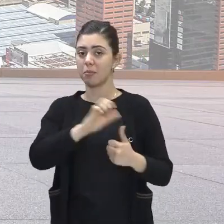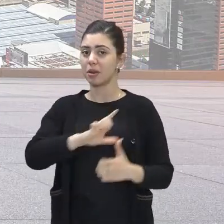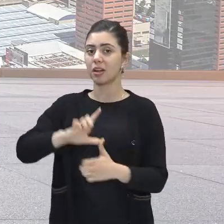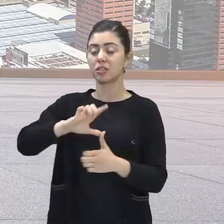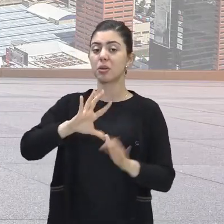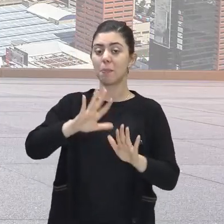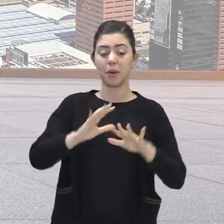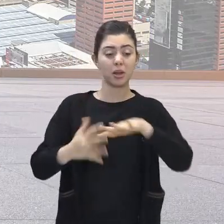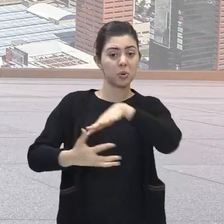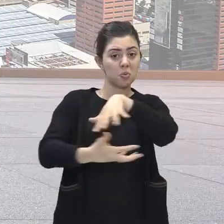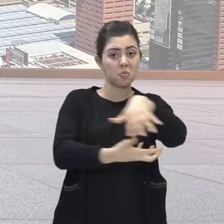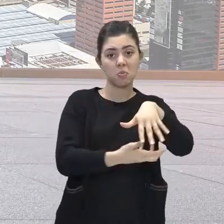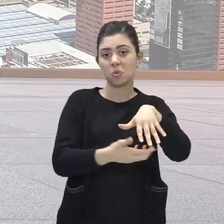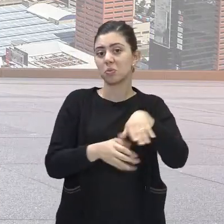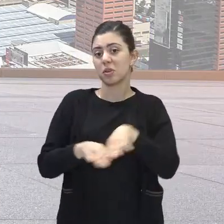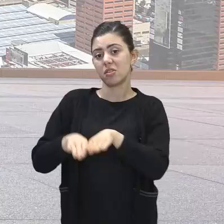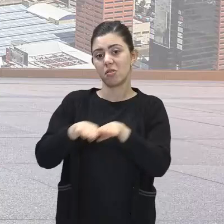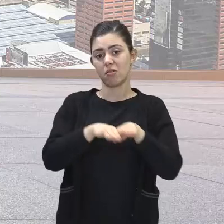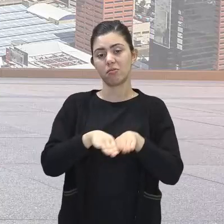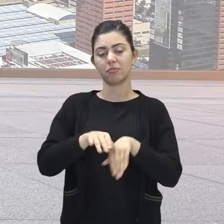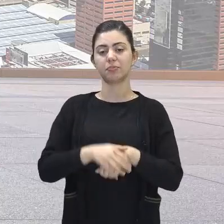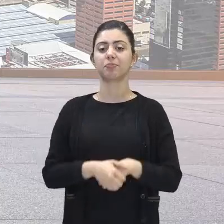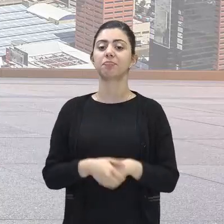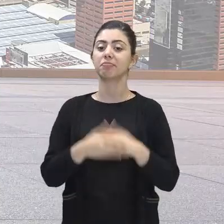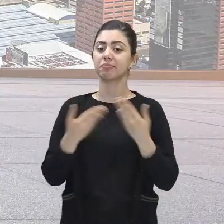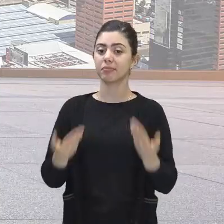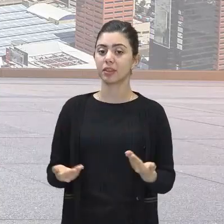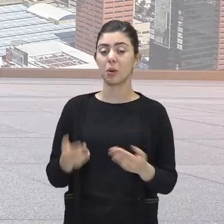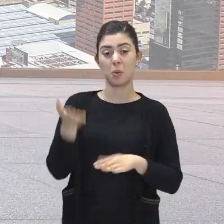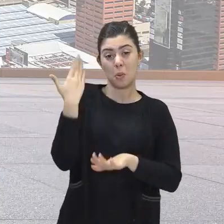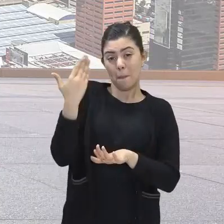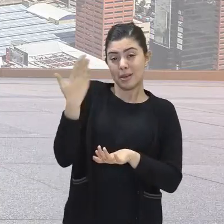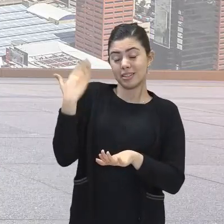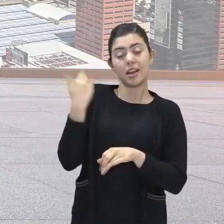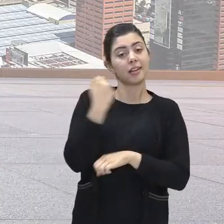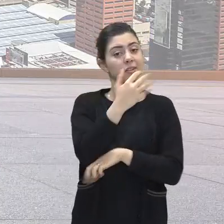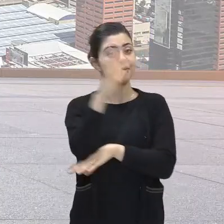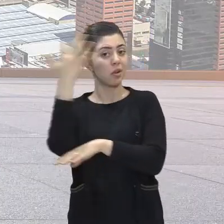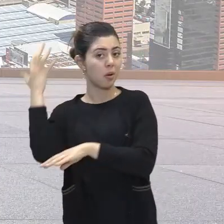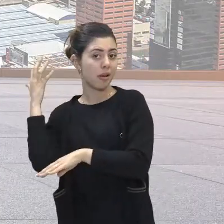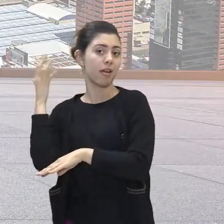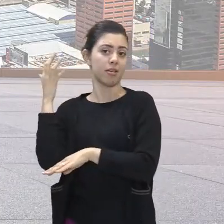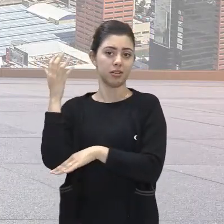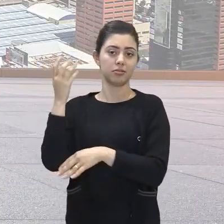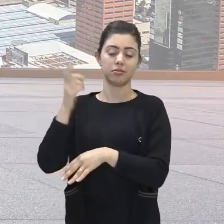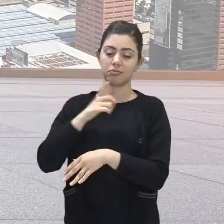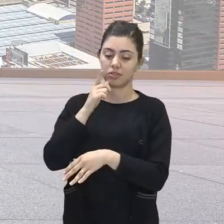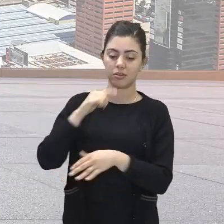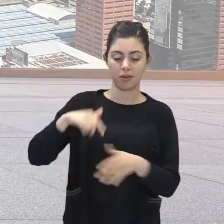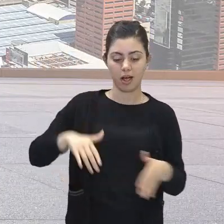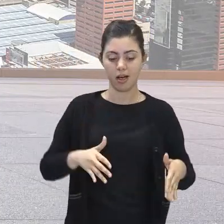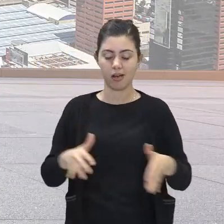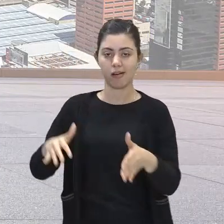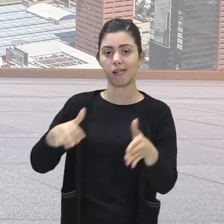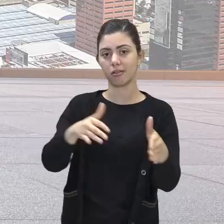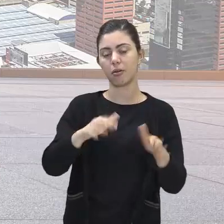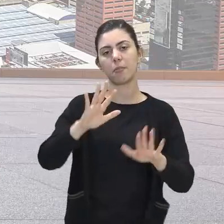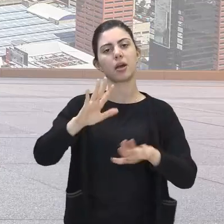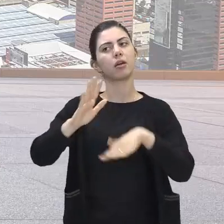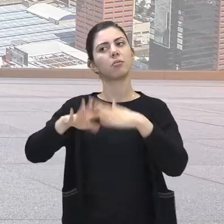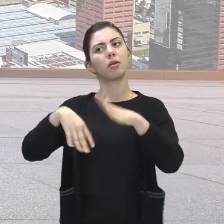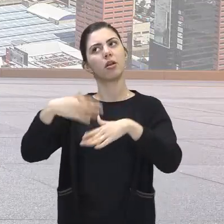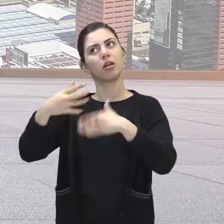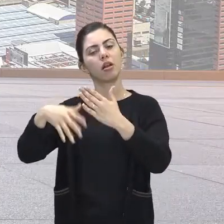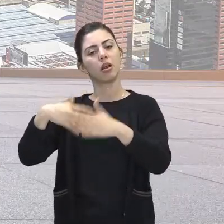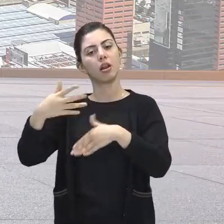Latina. Isso aqui, pessoal, muito provavelmente era floresta, né? Era áreas abertas, naturais, e que com o passar do